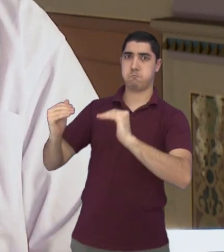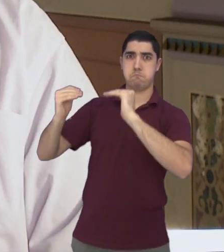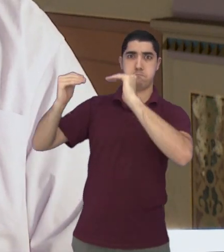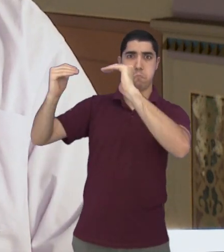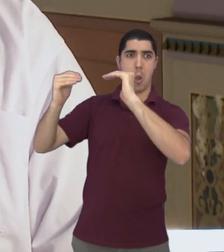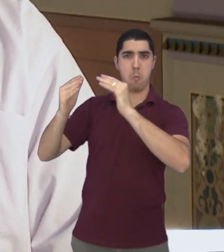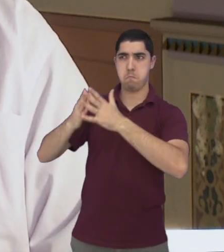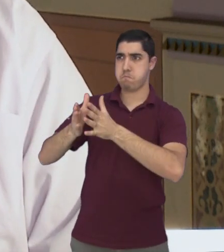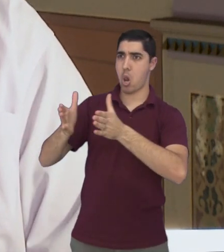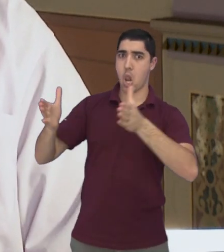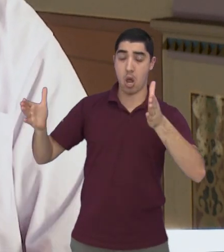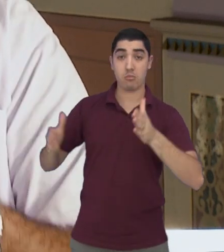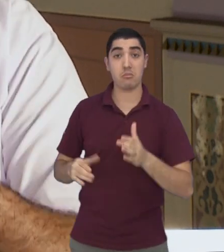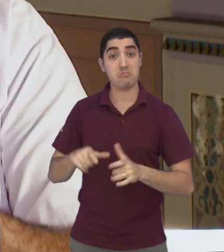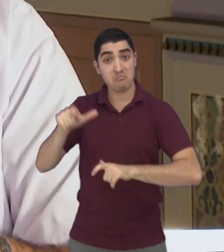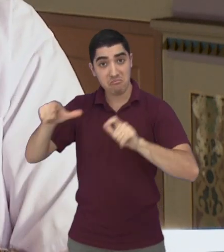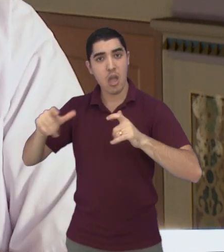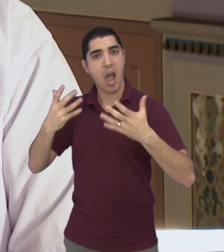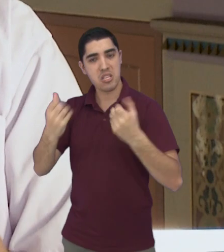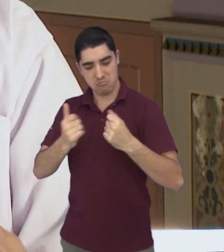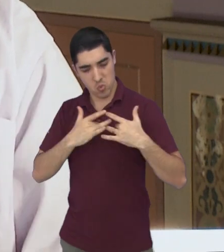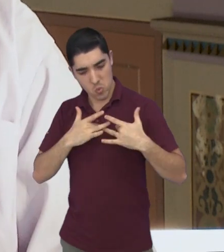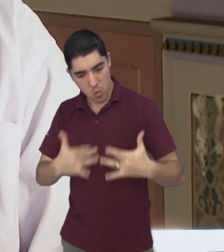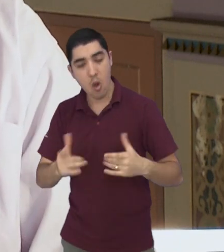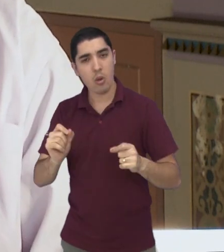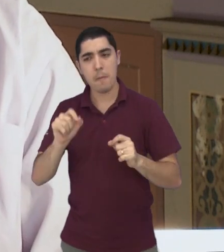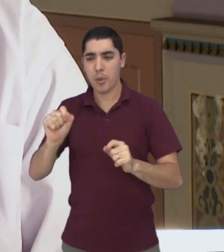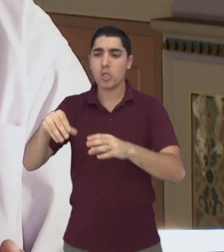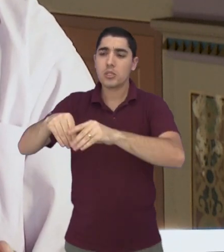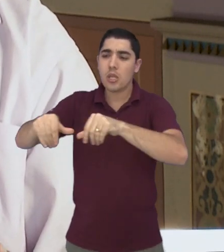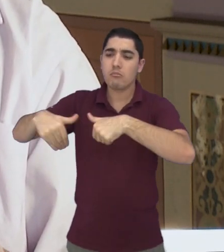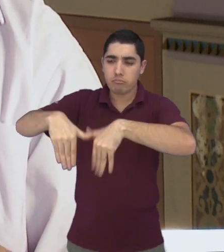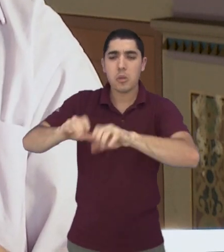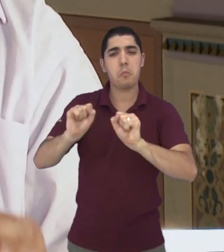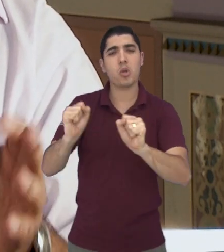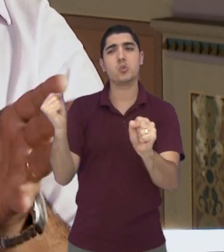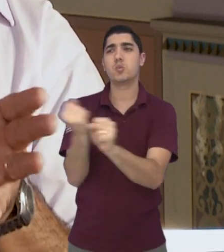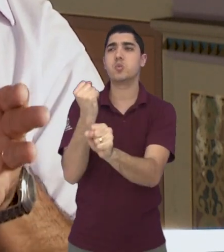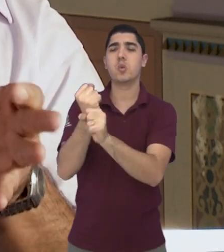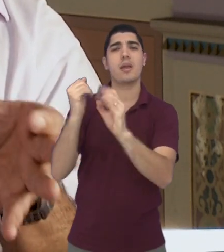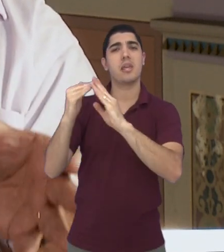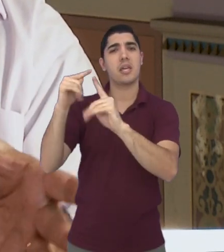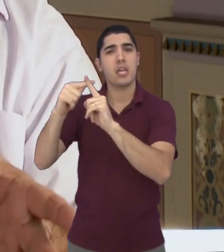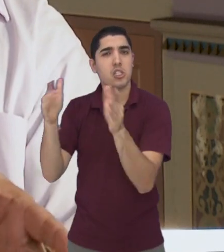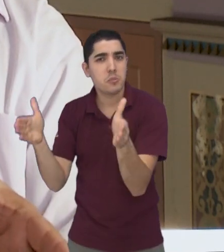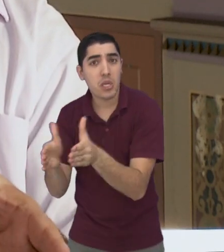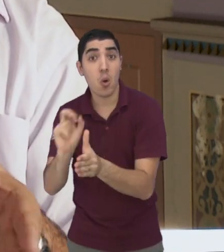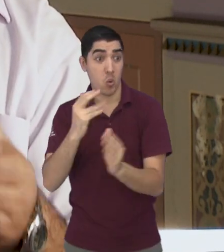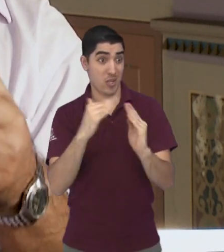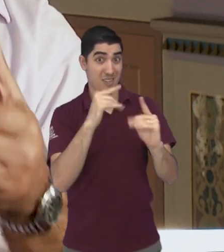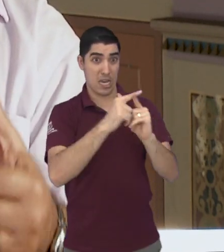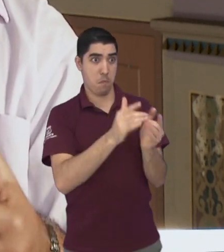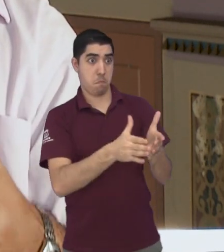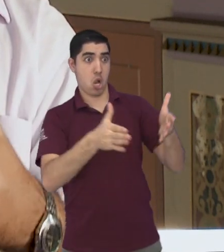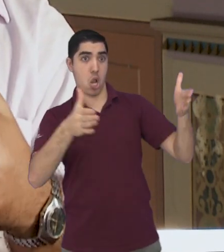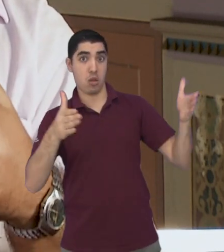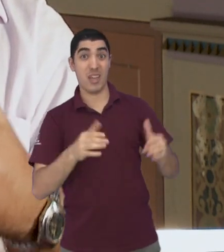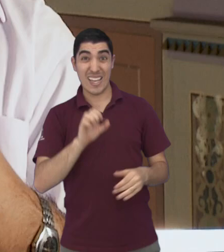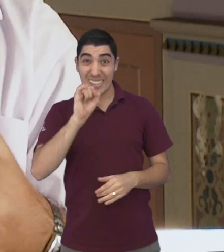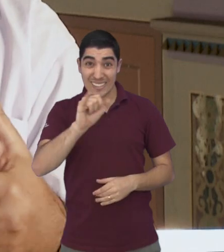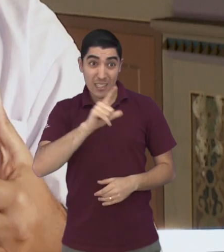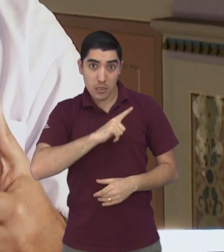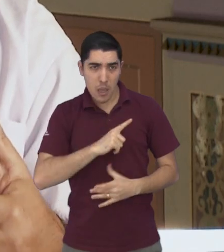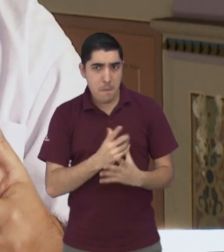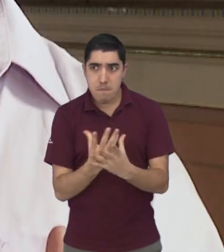doavam sim, grandes somas para a construção dessas capelas, dessas igrejas. E quanto mais ouro tivesse, era um sinal de que